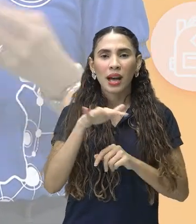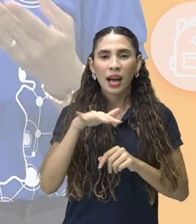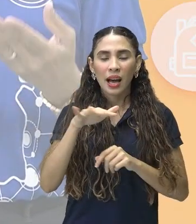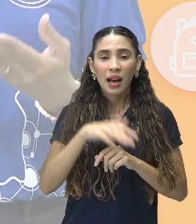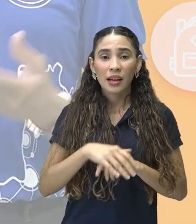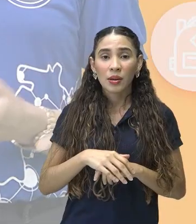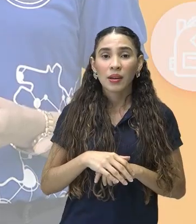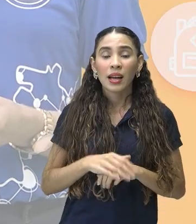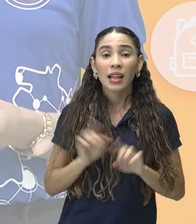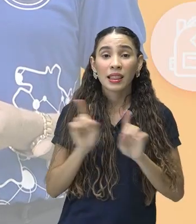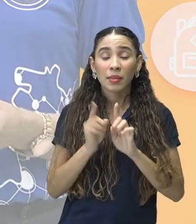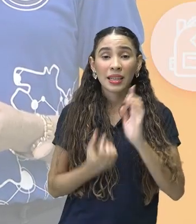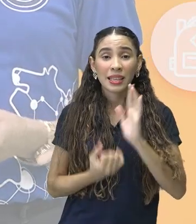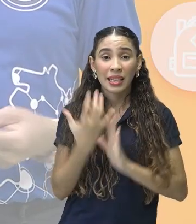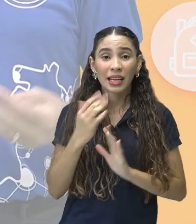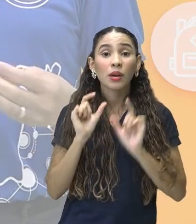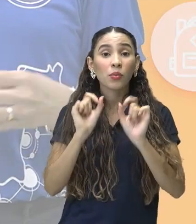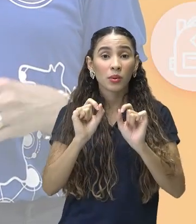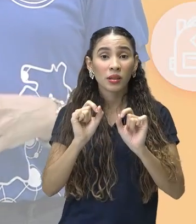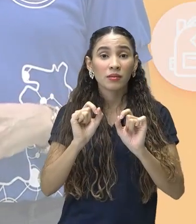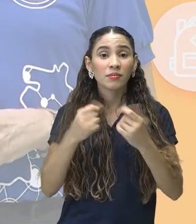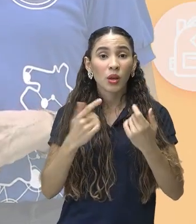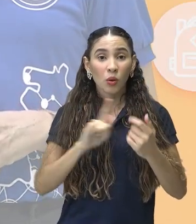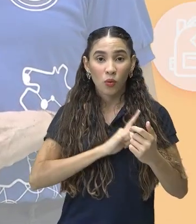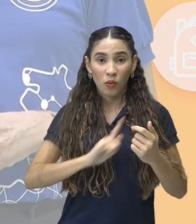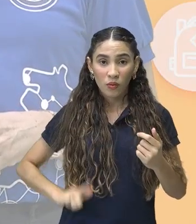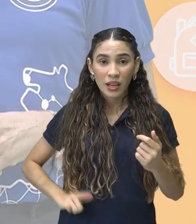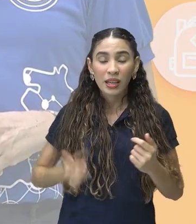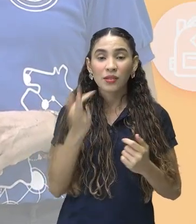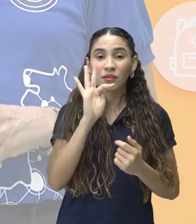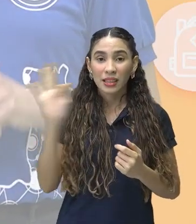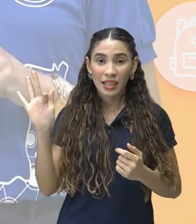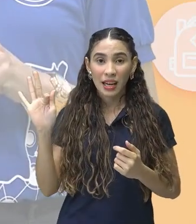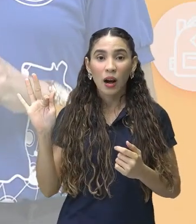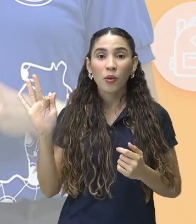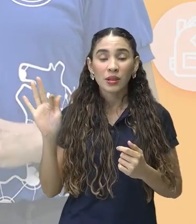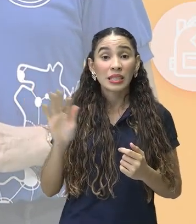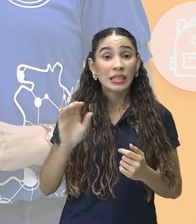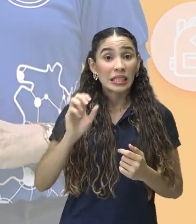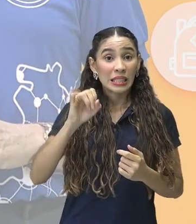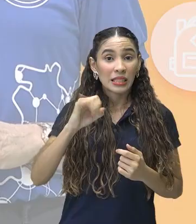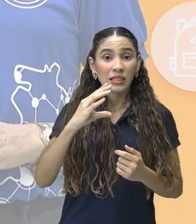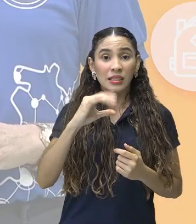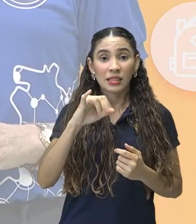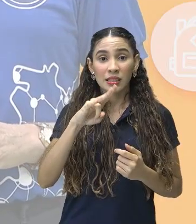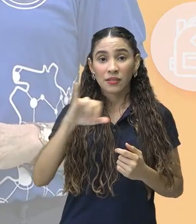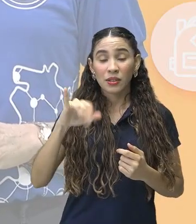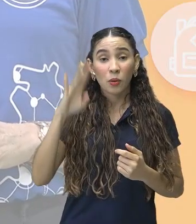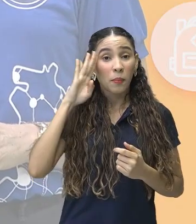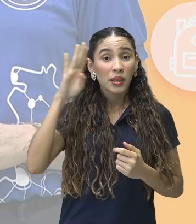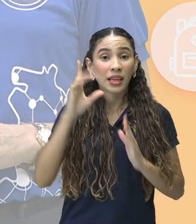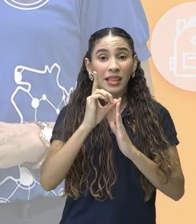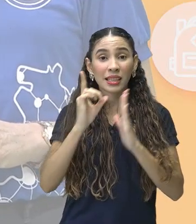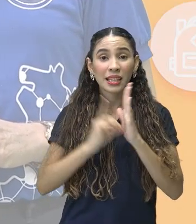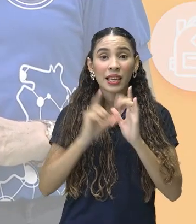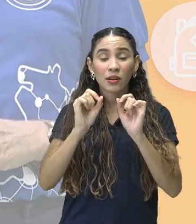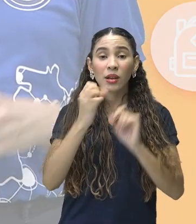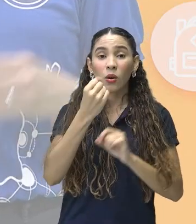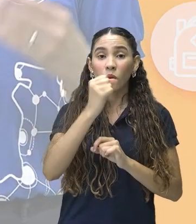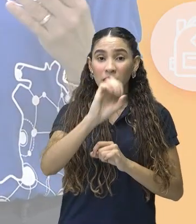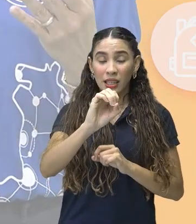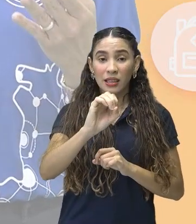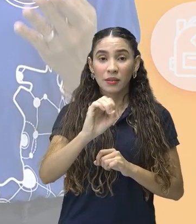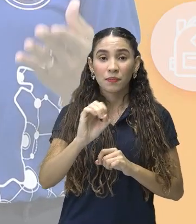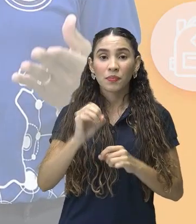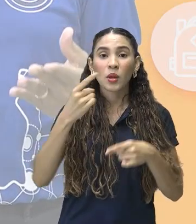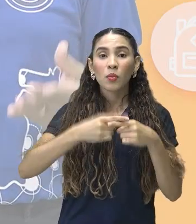região, implementado por quem? Pelo governo federal, civil-militar, na década de 80.